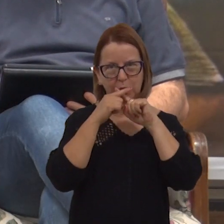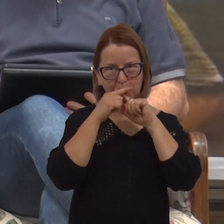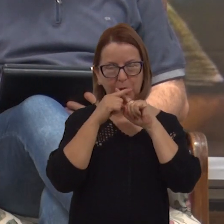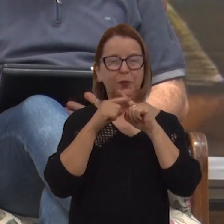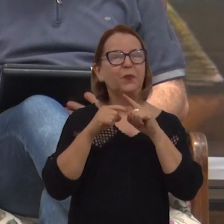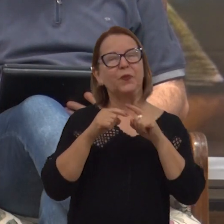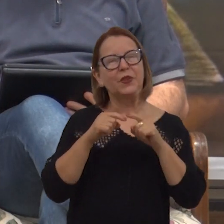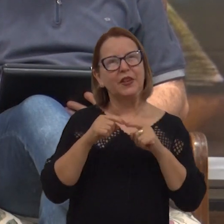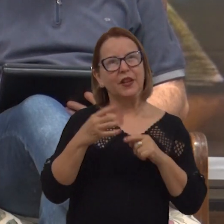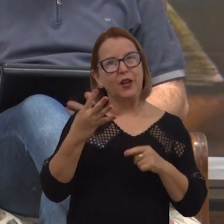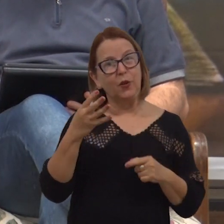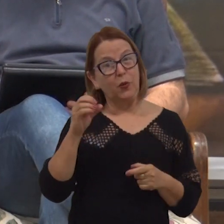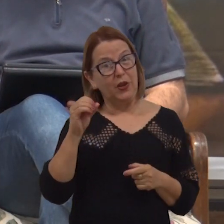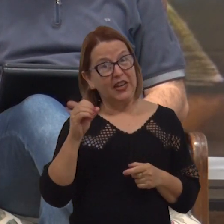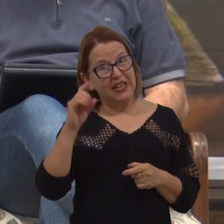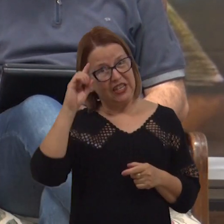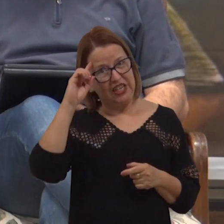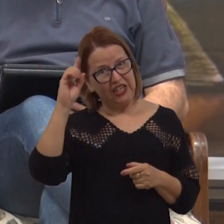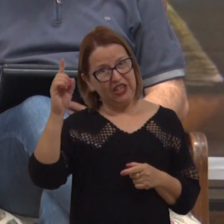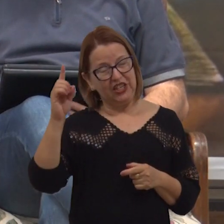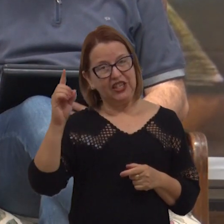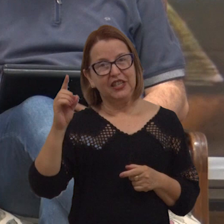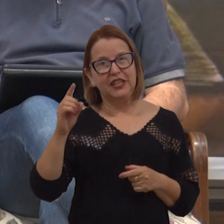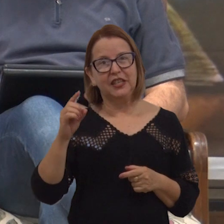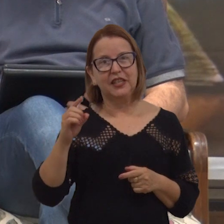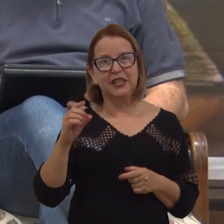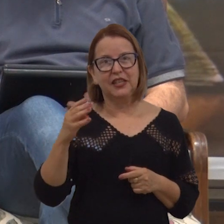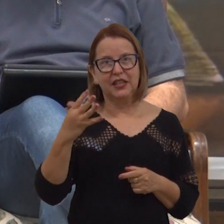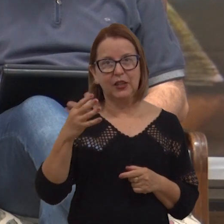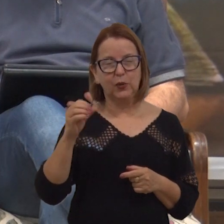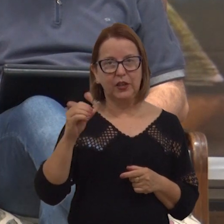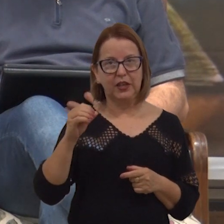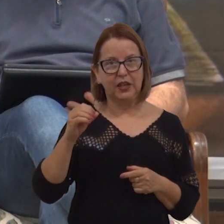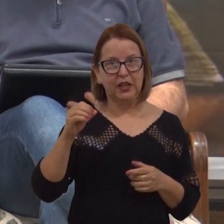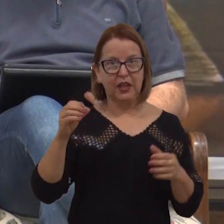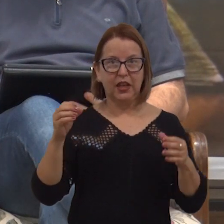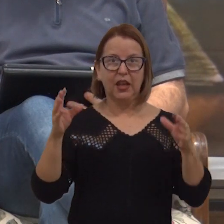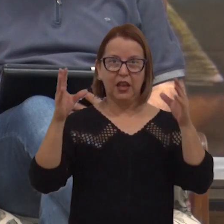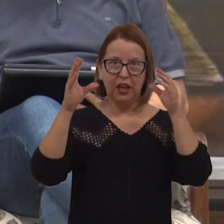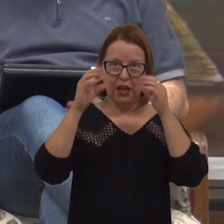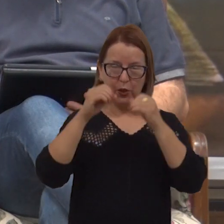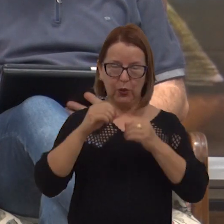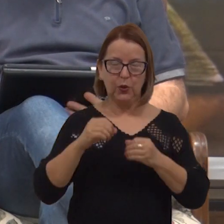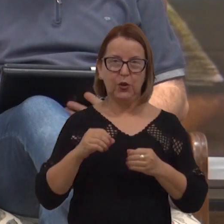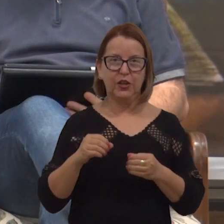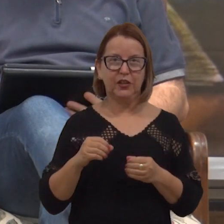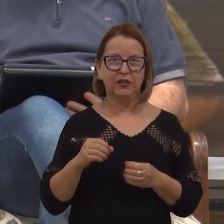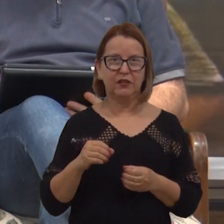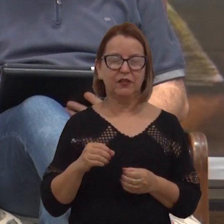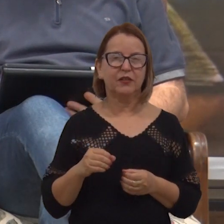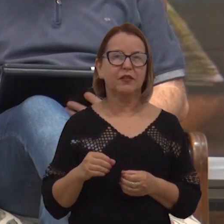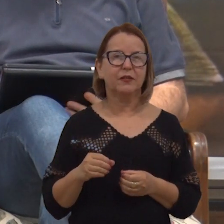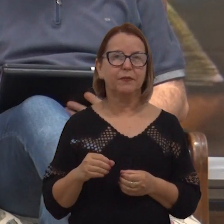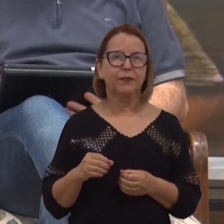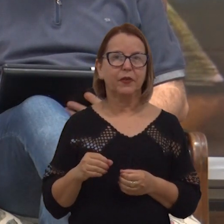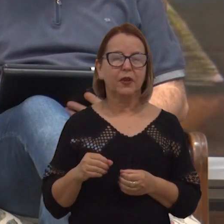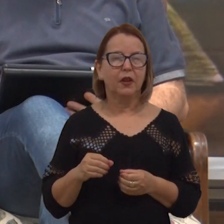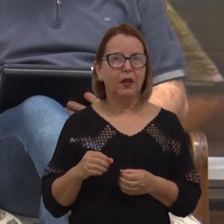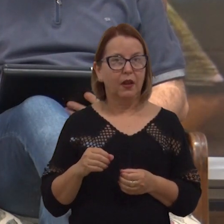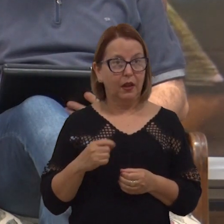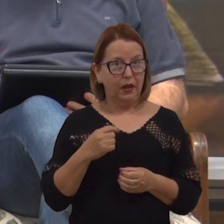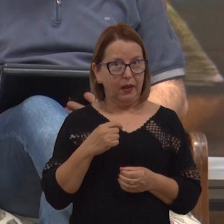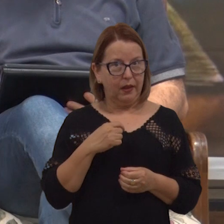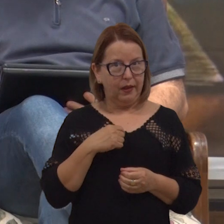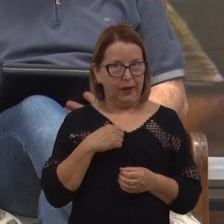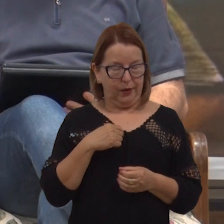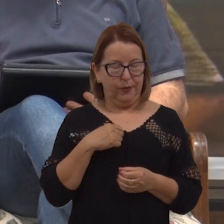de fraqueza, de angústia, de necessidade real. Às vezes eu fico aí 3 horas sem